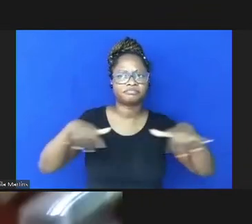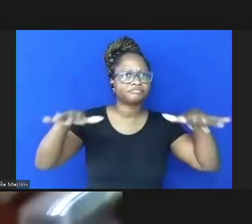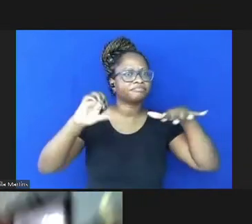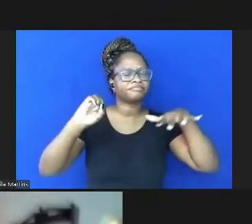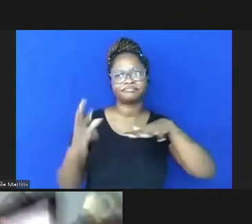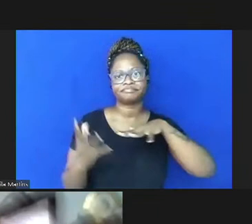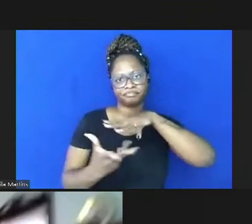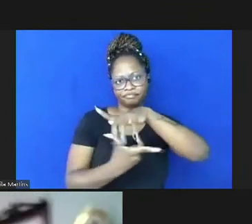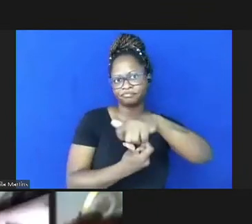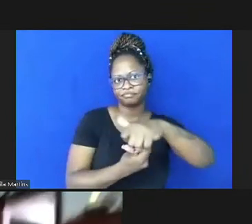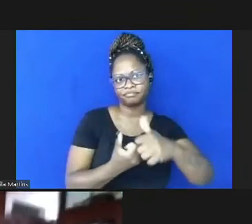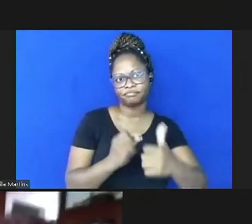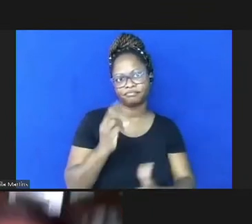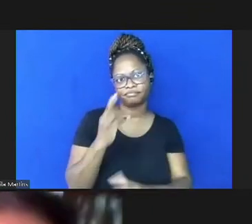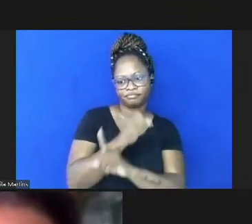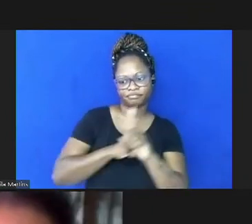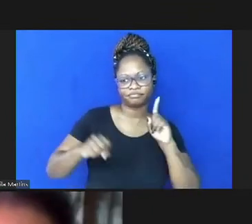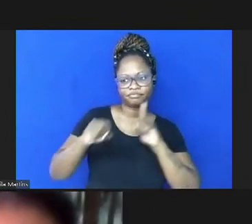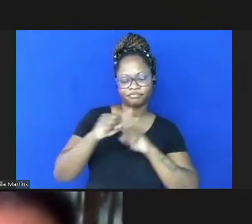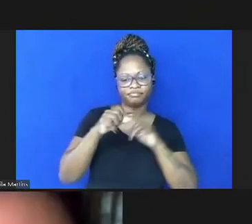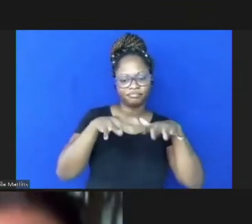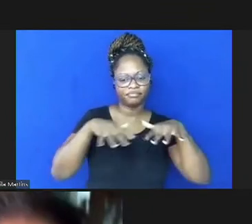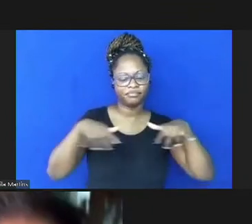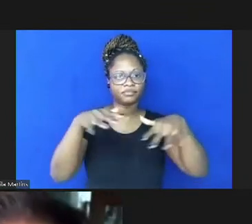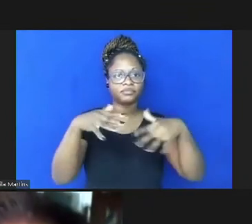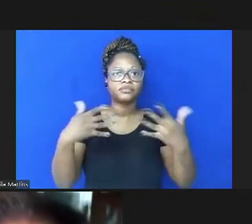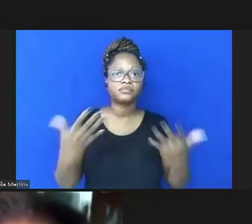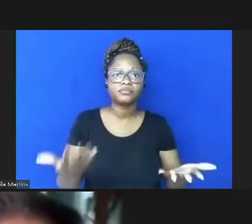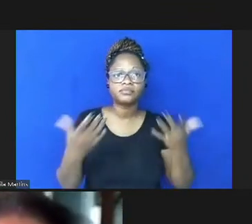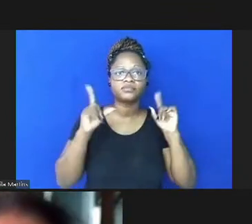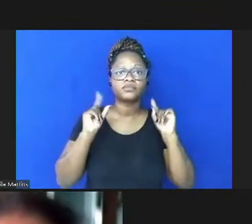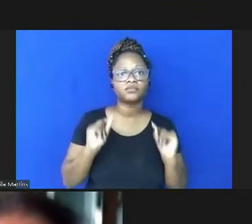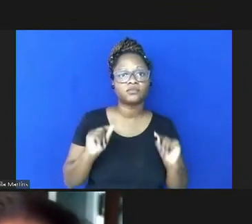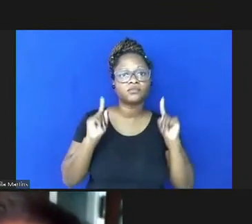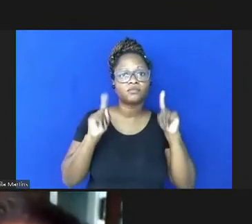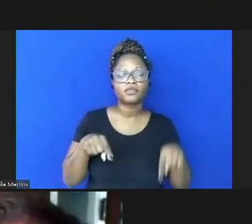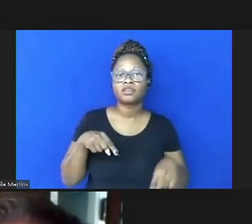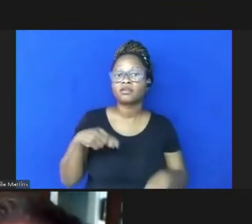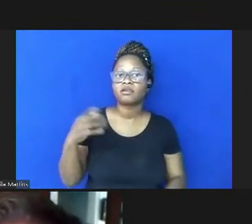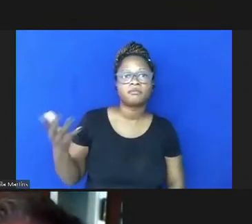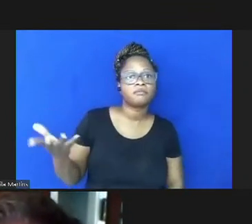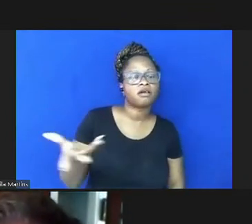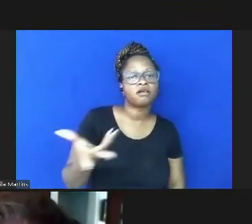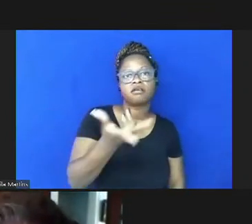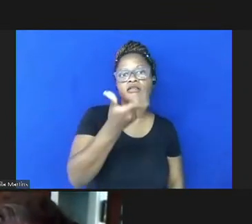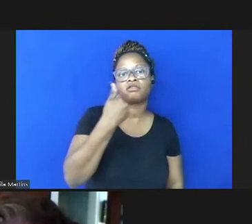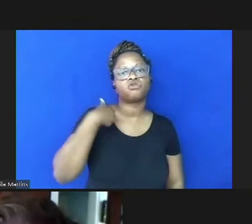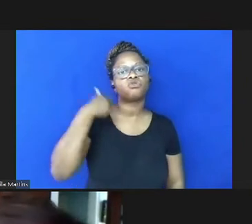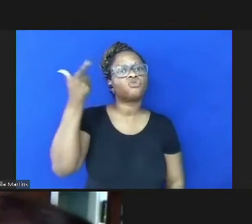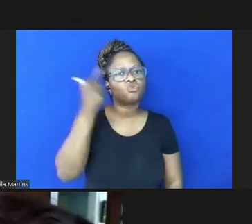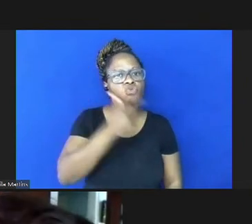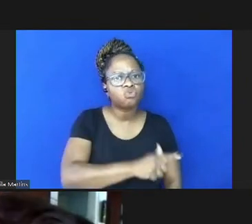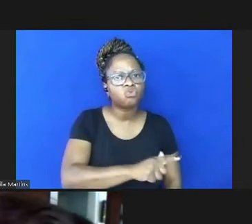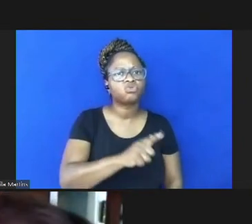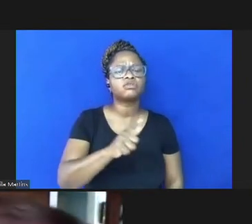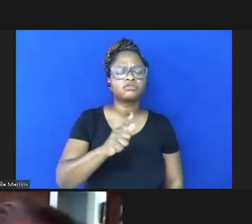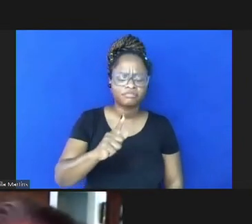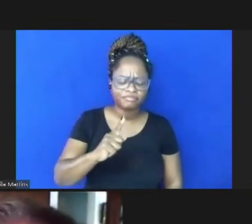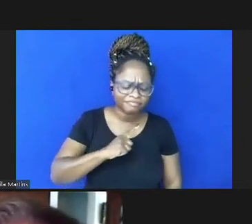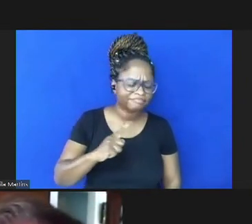assim. E seria fabuloso conseguir ter